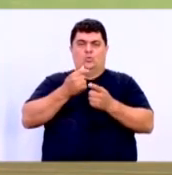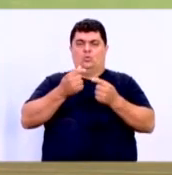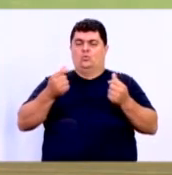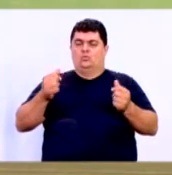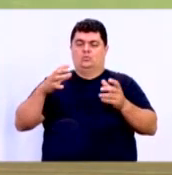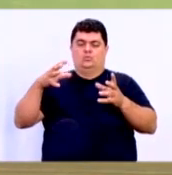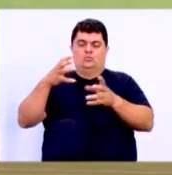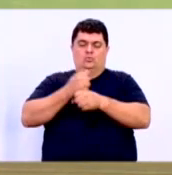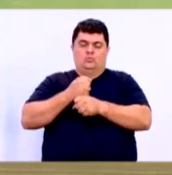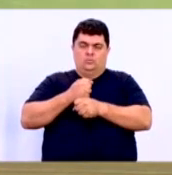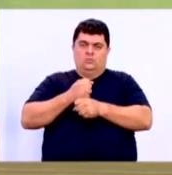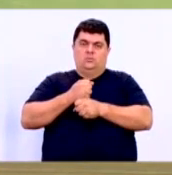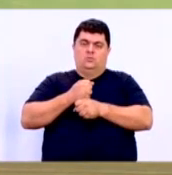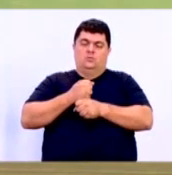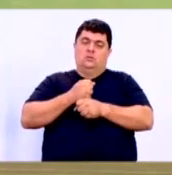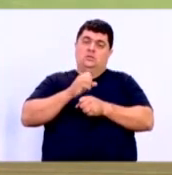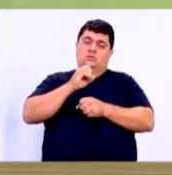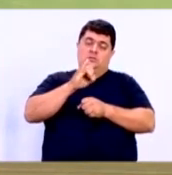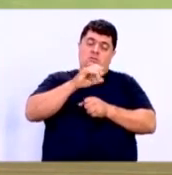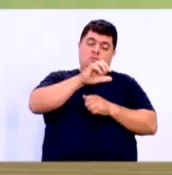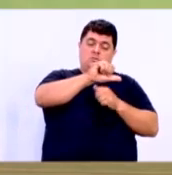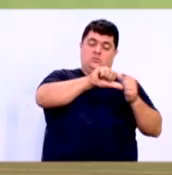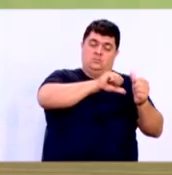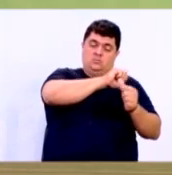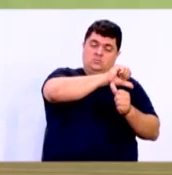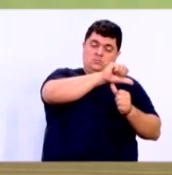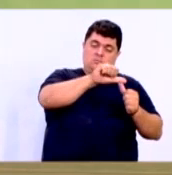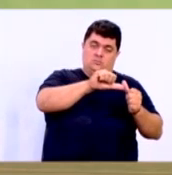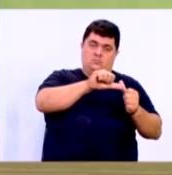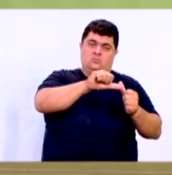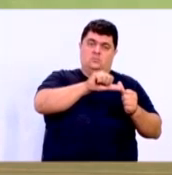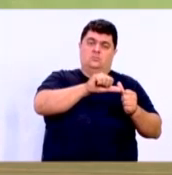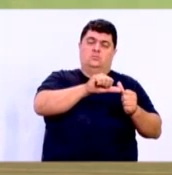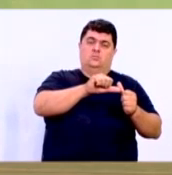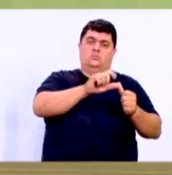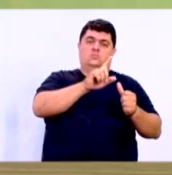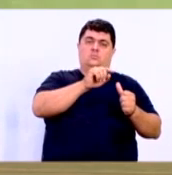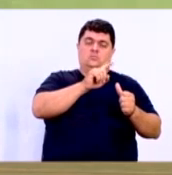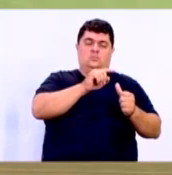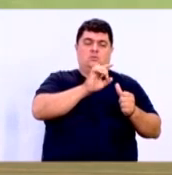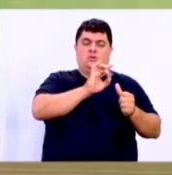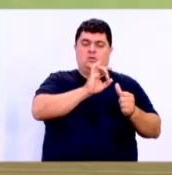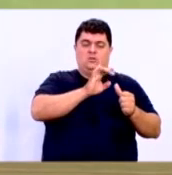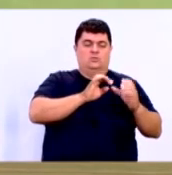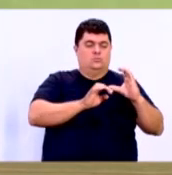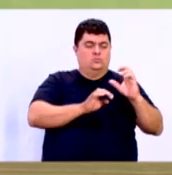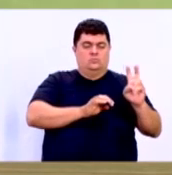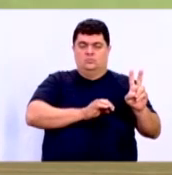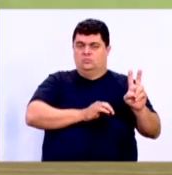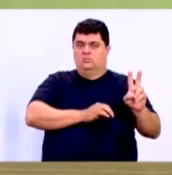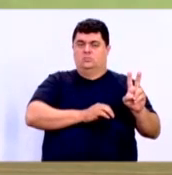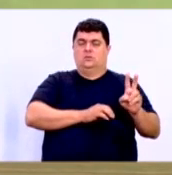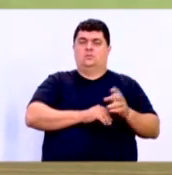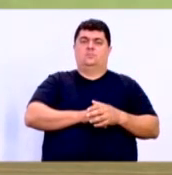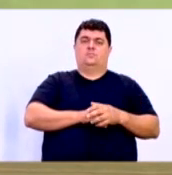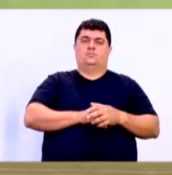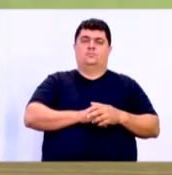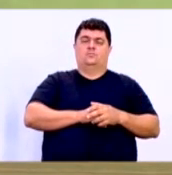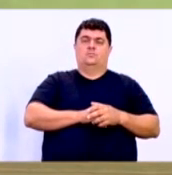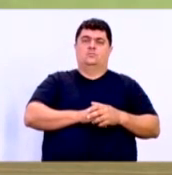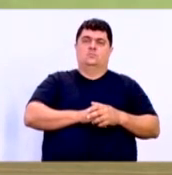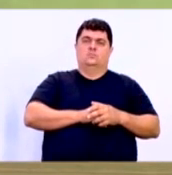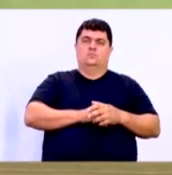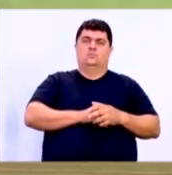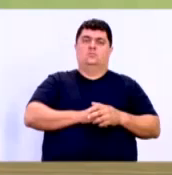todos alocados lá no custo do produto vendido. Diferentemente do custeio variável, o próprio nome está dizendo, o custeio variável só entra lá